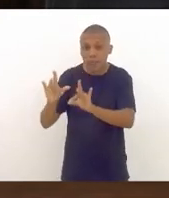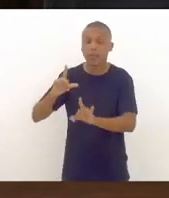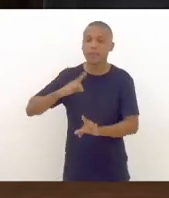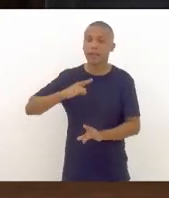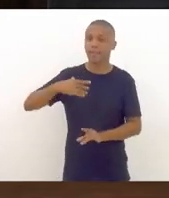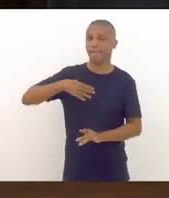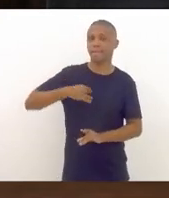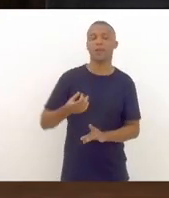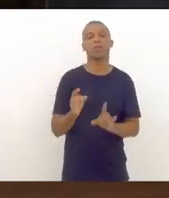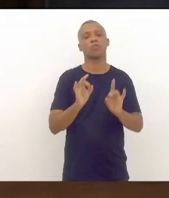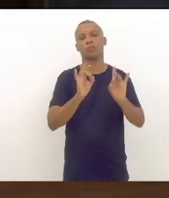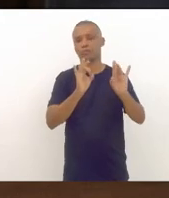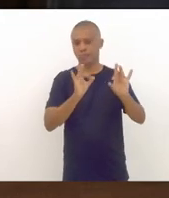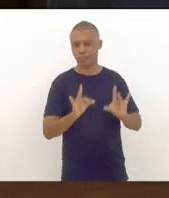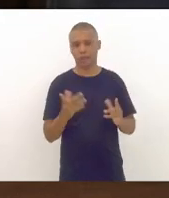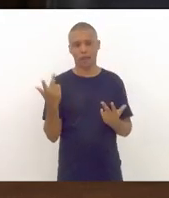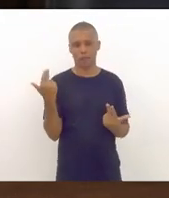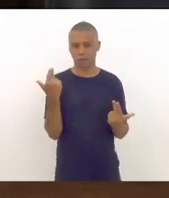especiais.